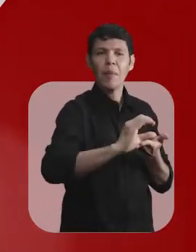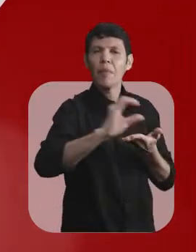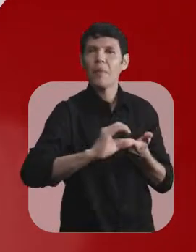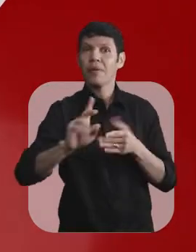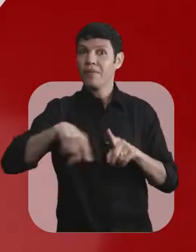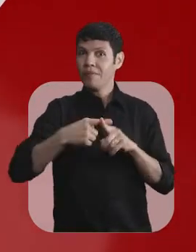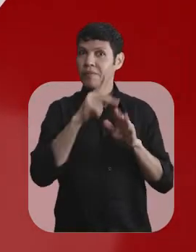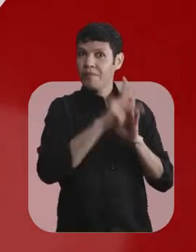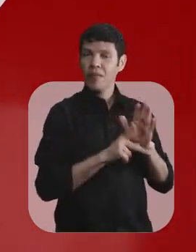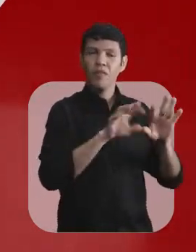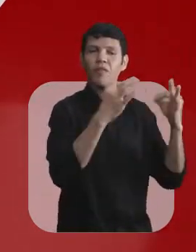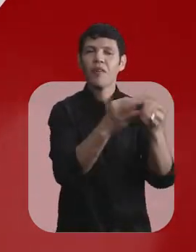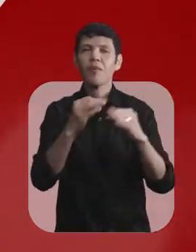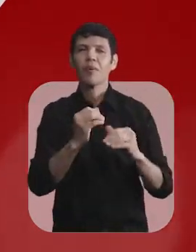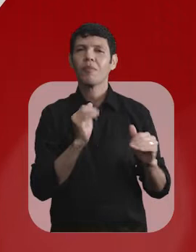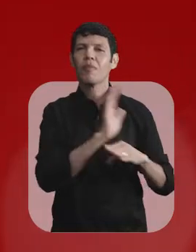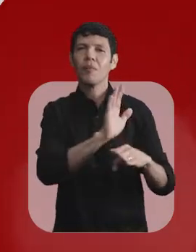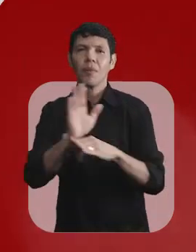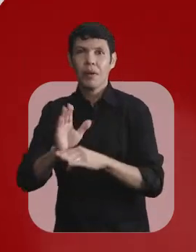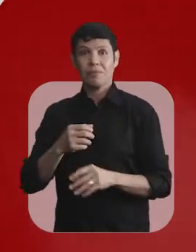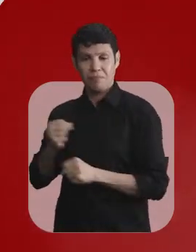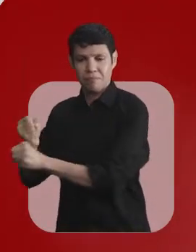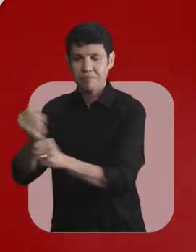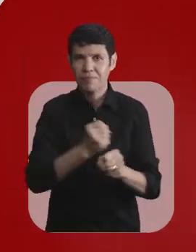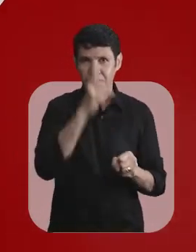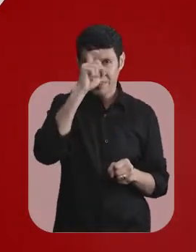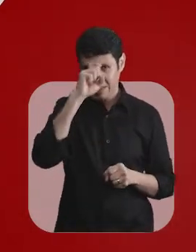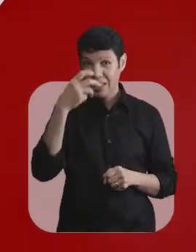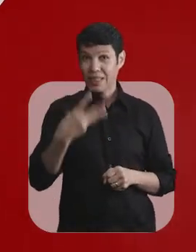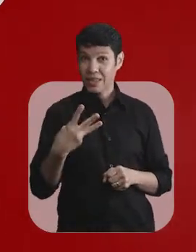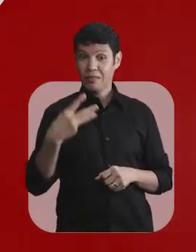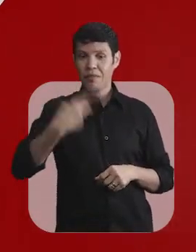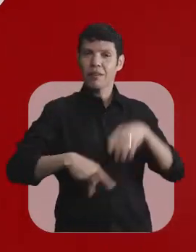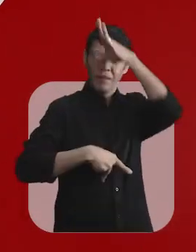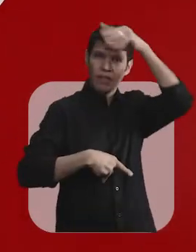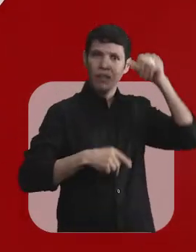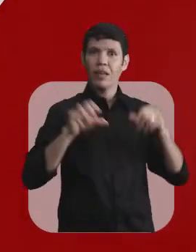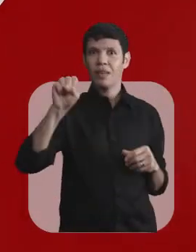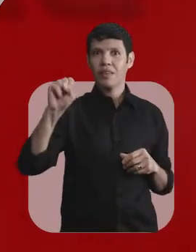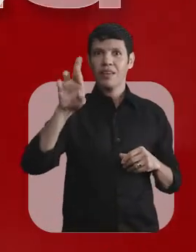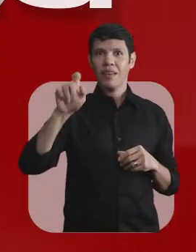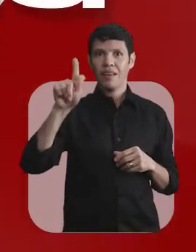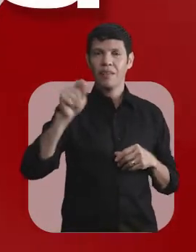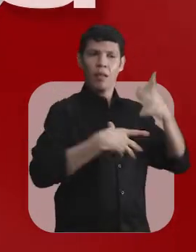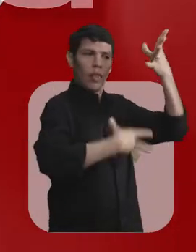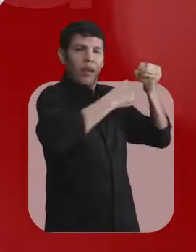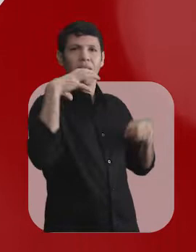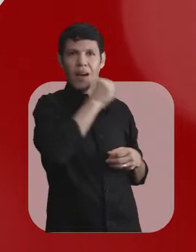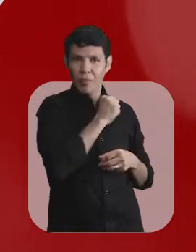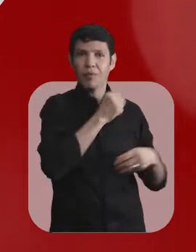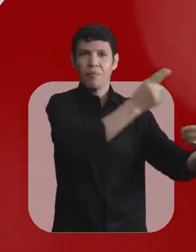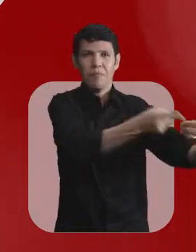criar programas de qualificação para as famílias. Eduardo vai construir 3 novos hospitais em Manaus, zerar a fila do Sisreg e